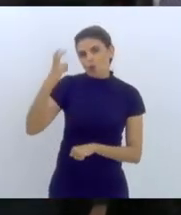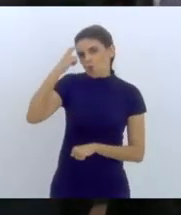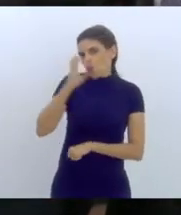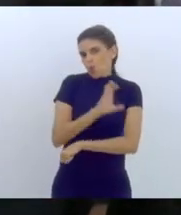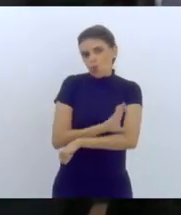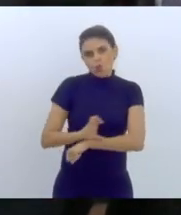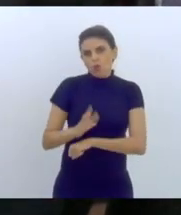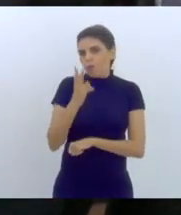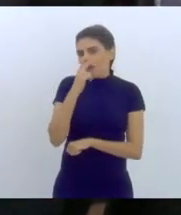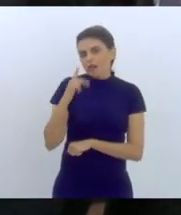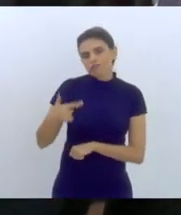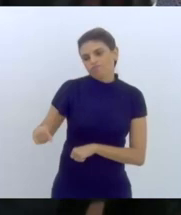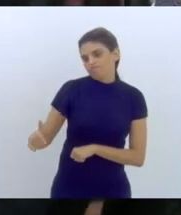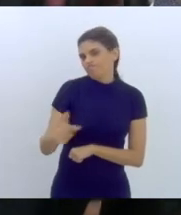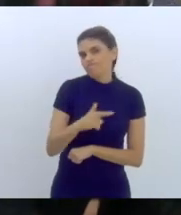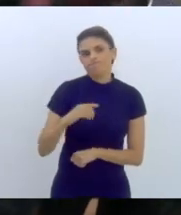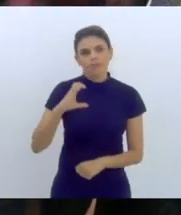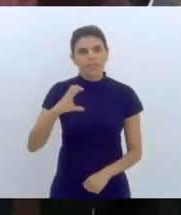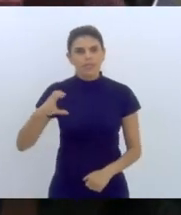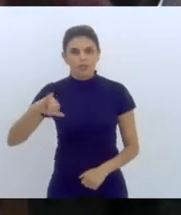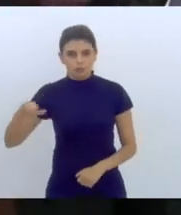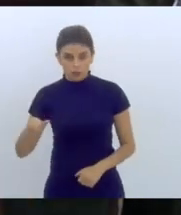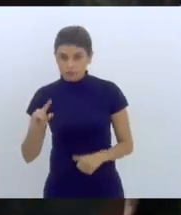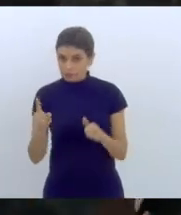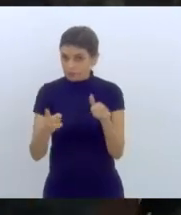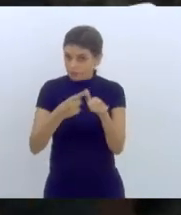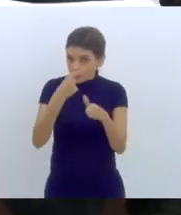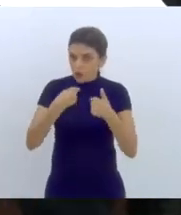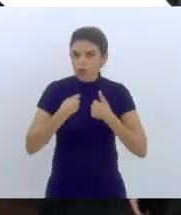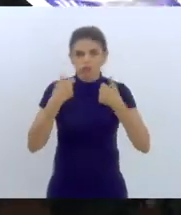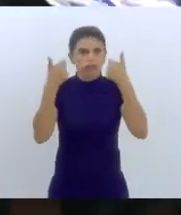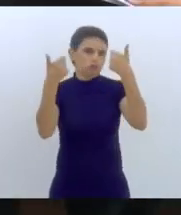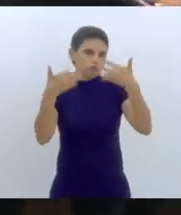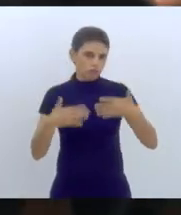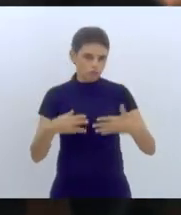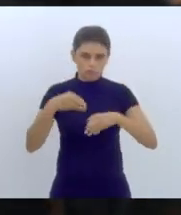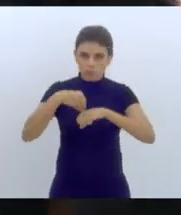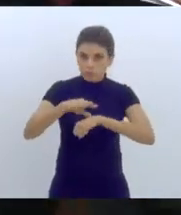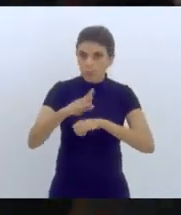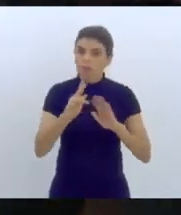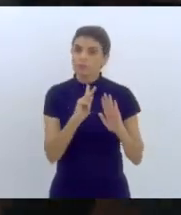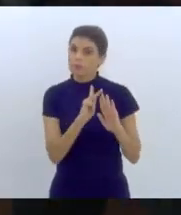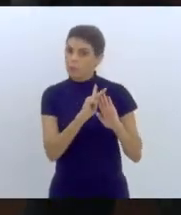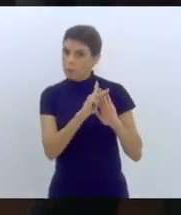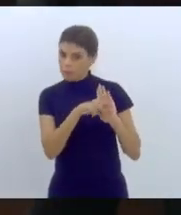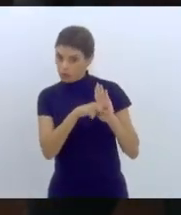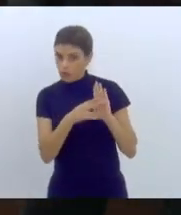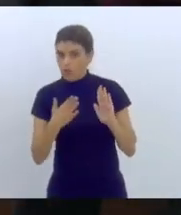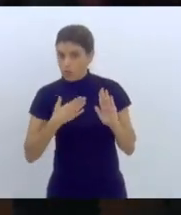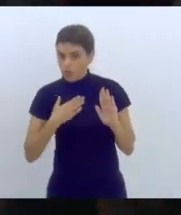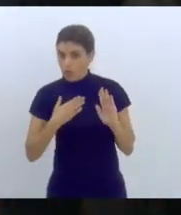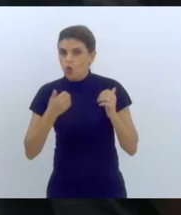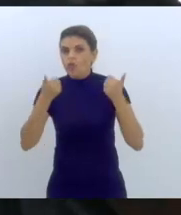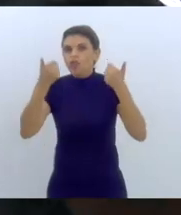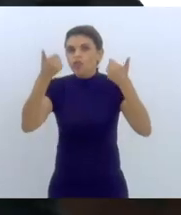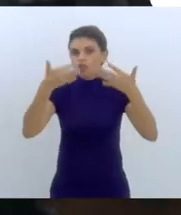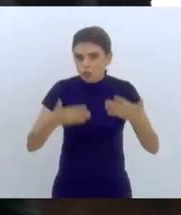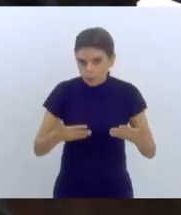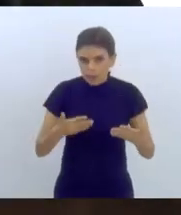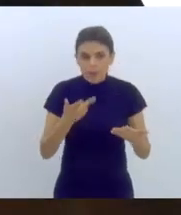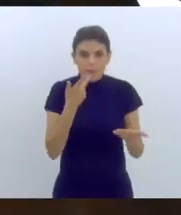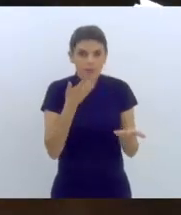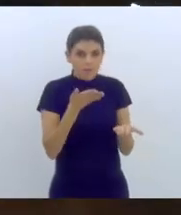na CCJ. Agora, em primeiro lugar, eu quero destacar que o projeto ao qual eu me referi para dar o parecer